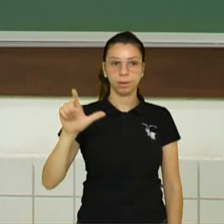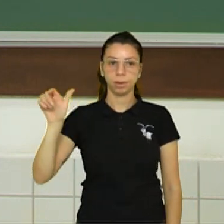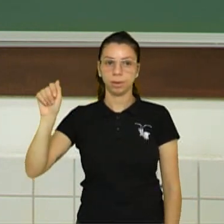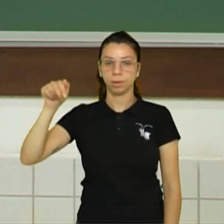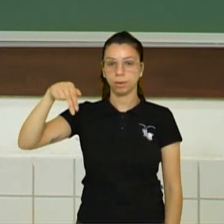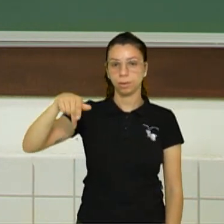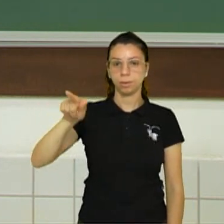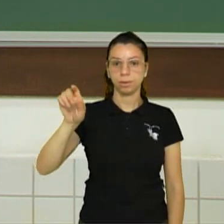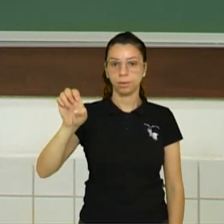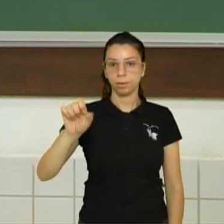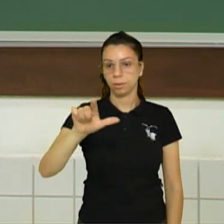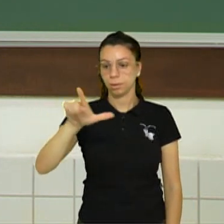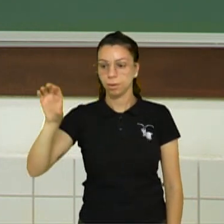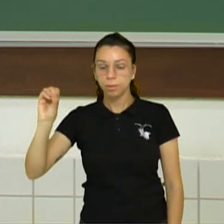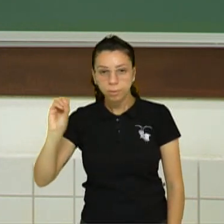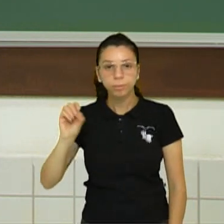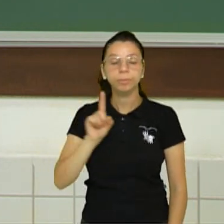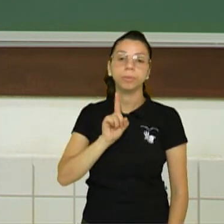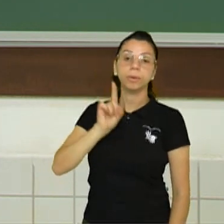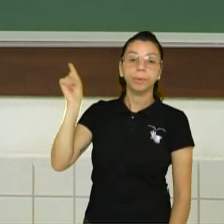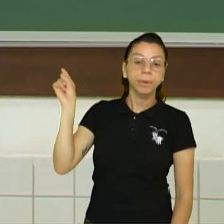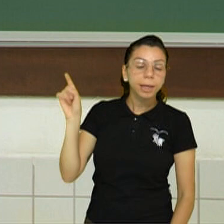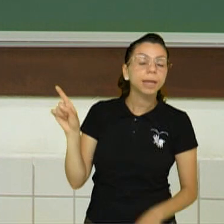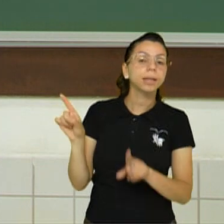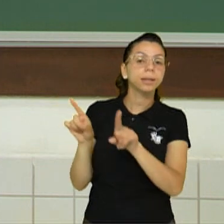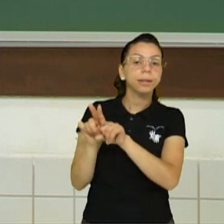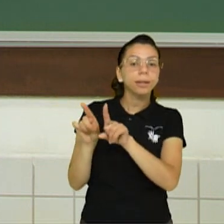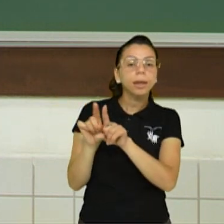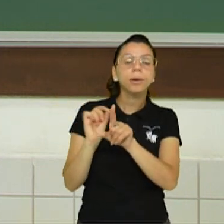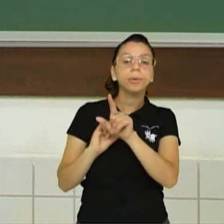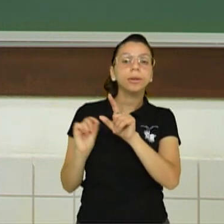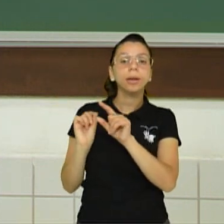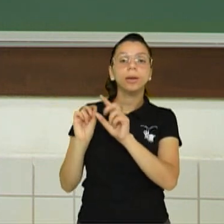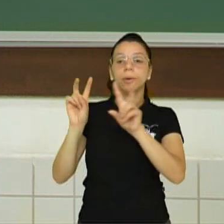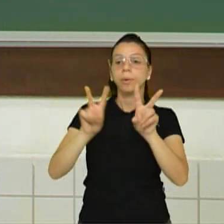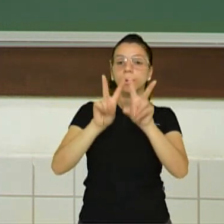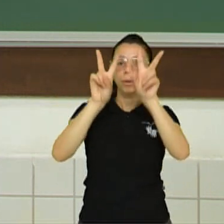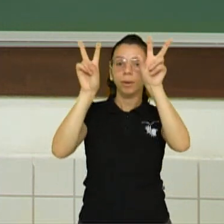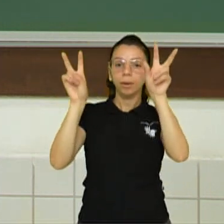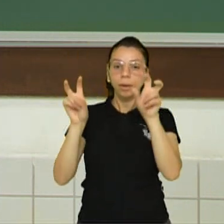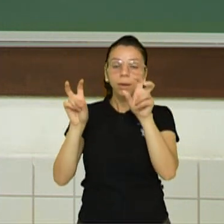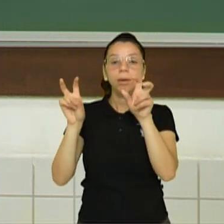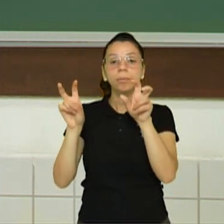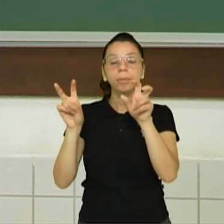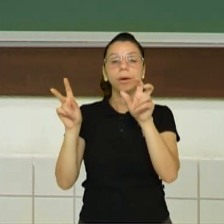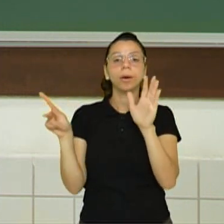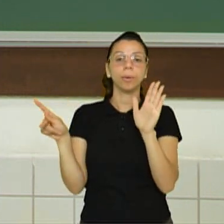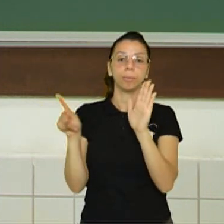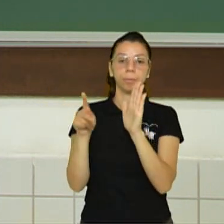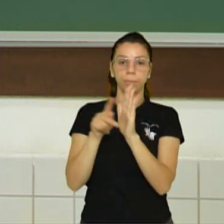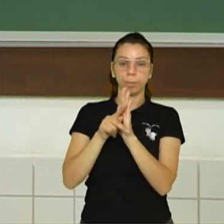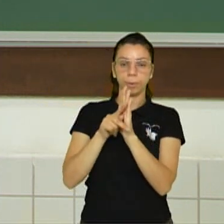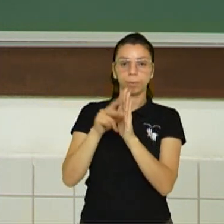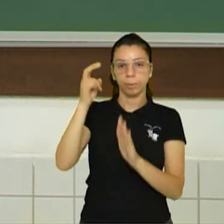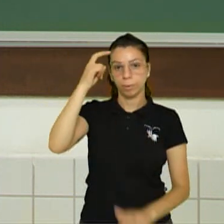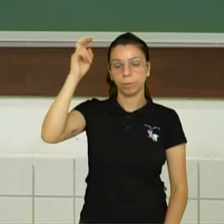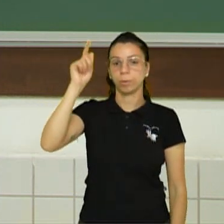eles trazem os temas da mitologia greco-romana, mas também trazem os temas da religião